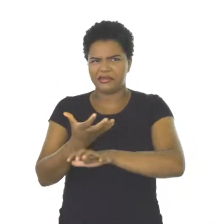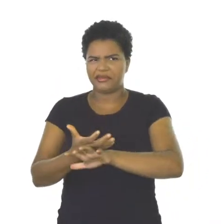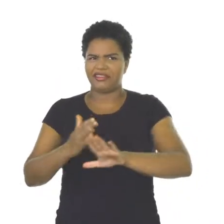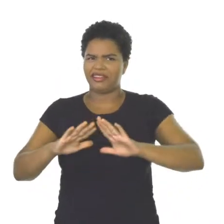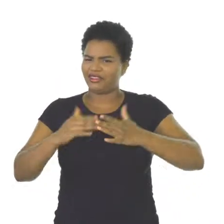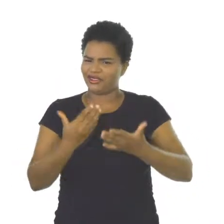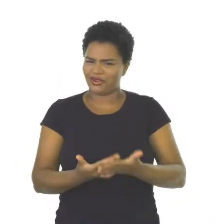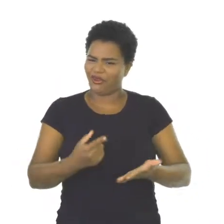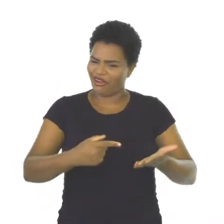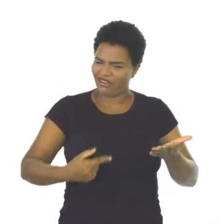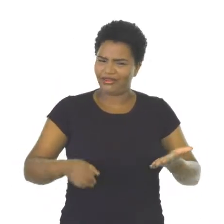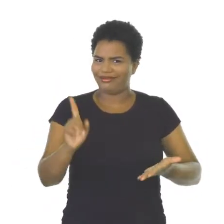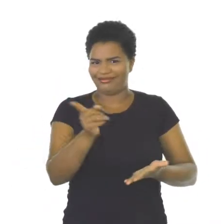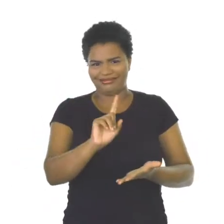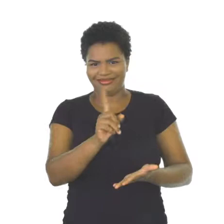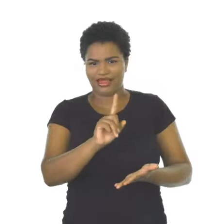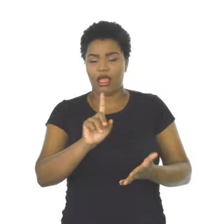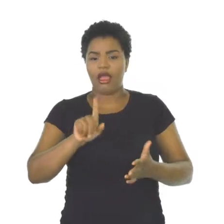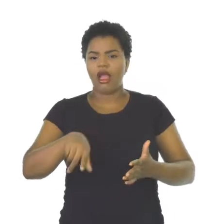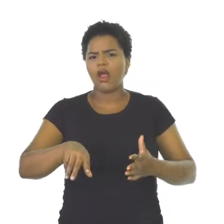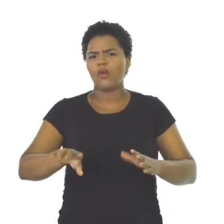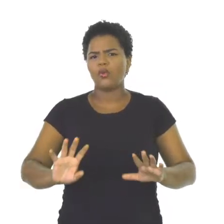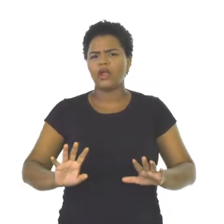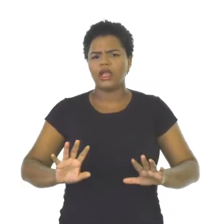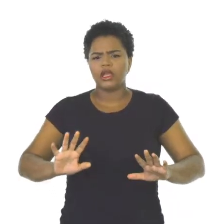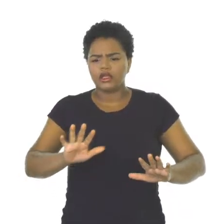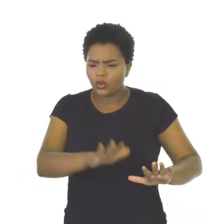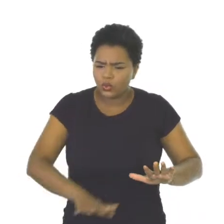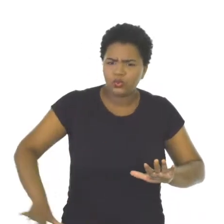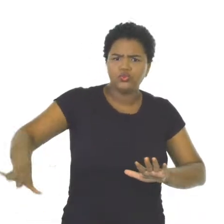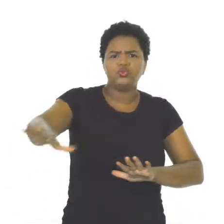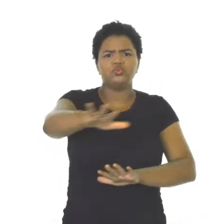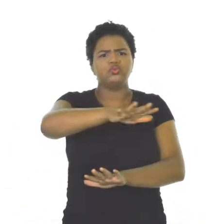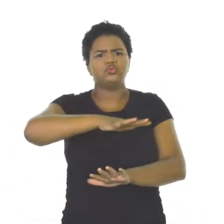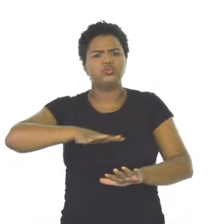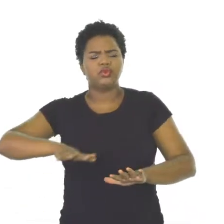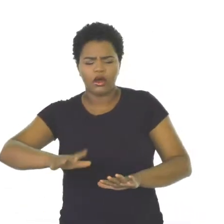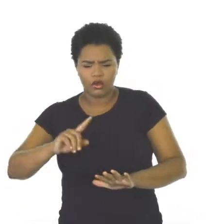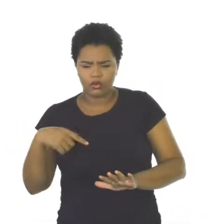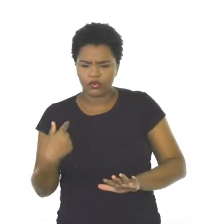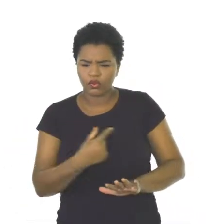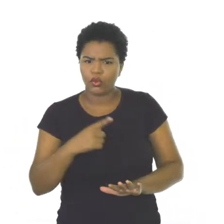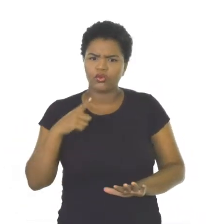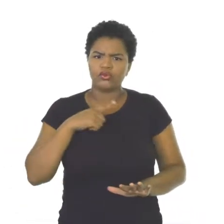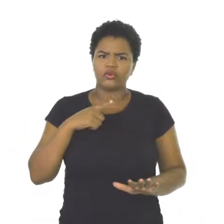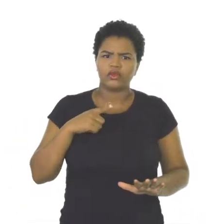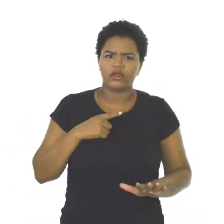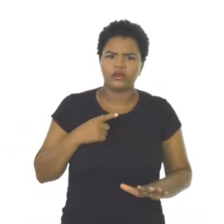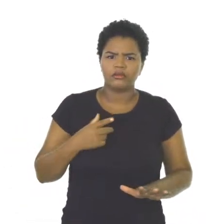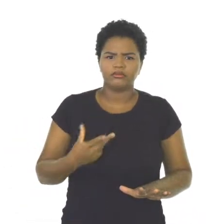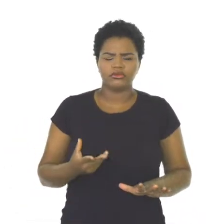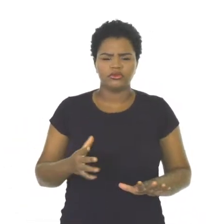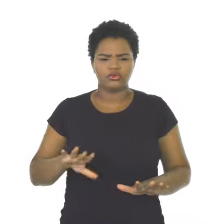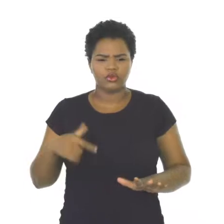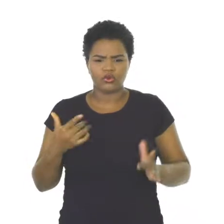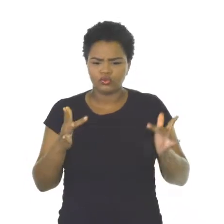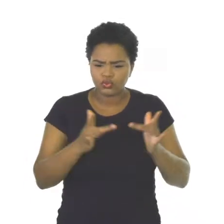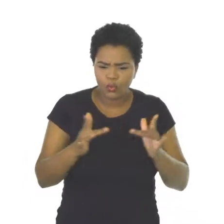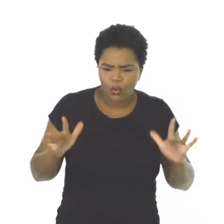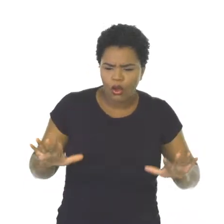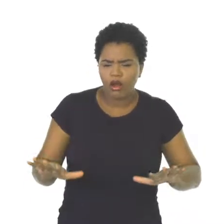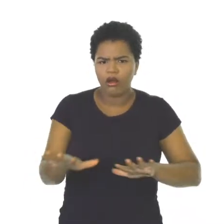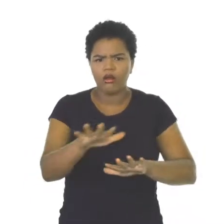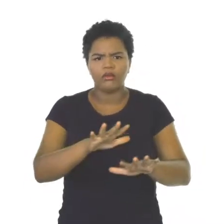não. É a matéria que está em tudo que nós possuímos, em tudo que nós tocamos, em tudo que a